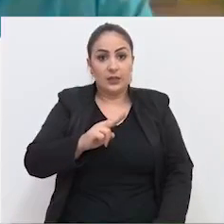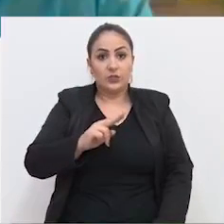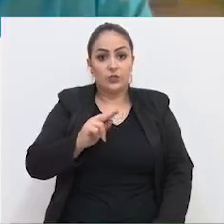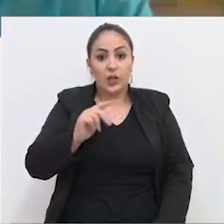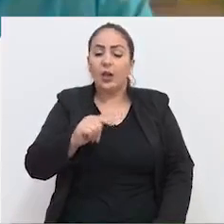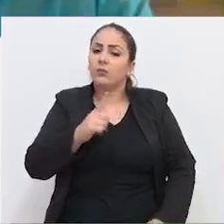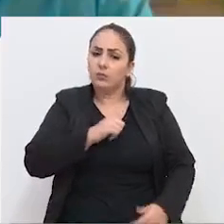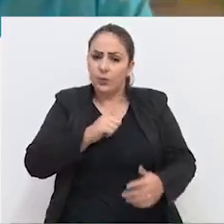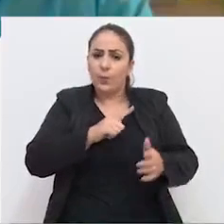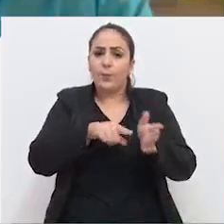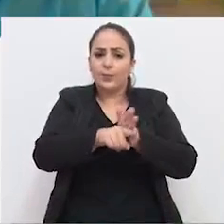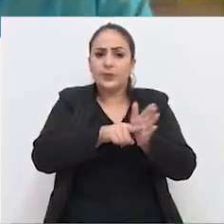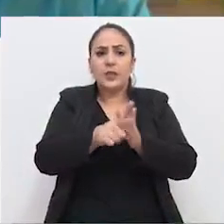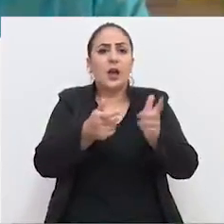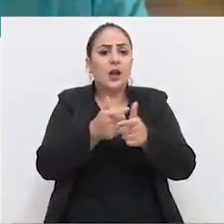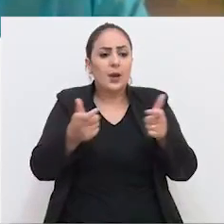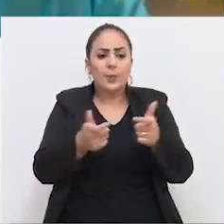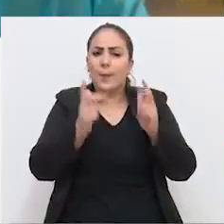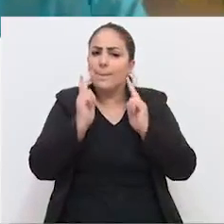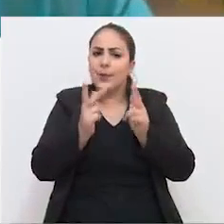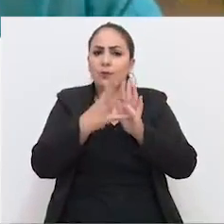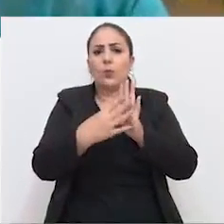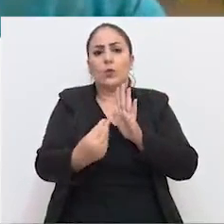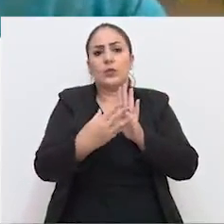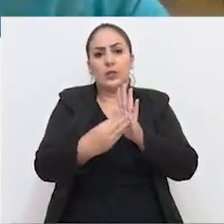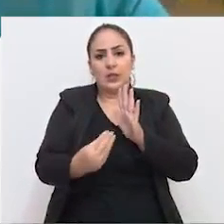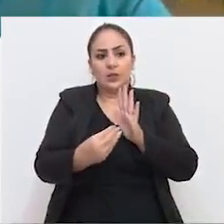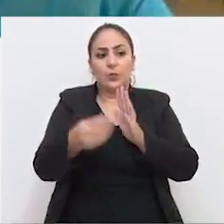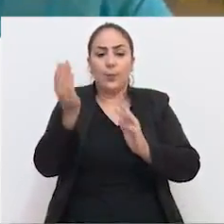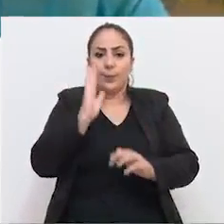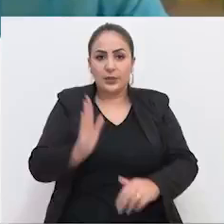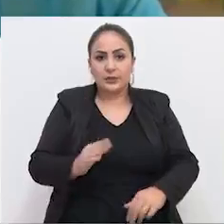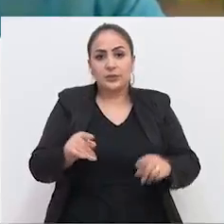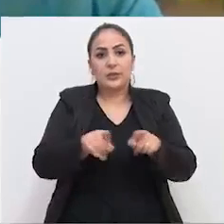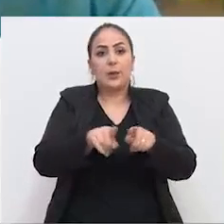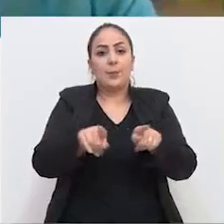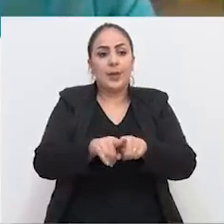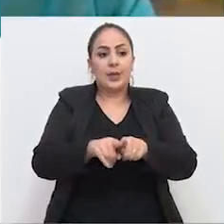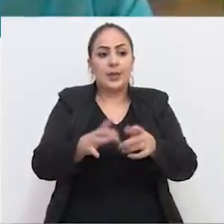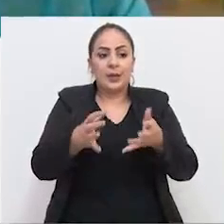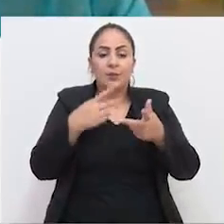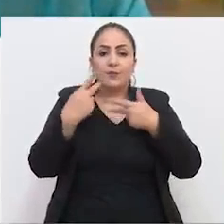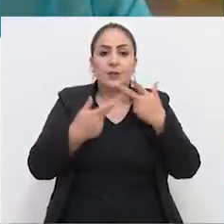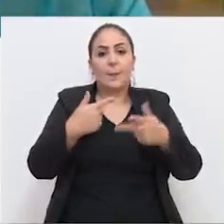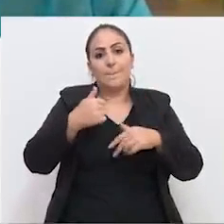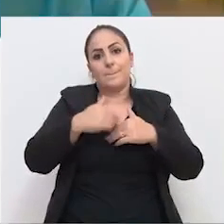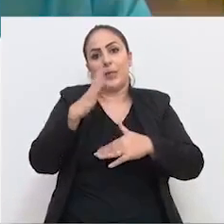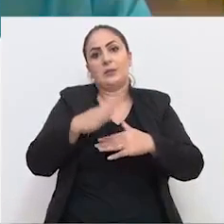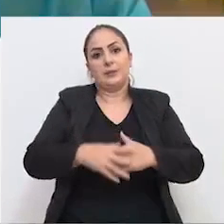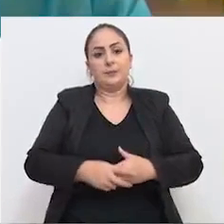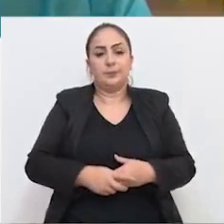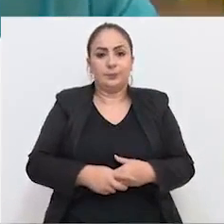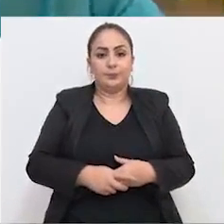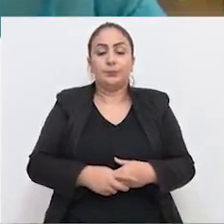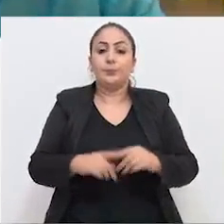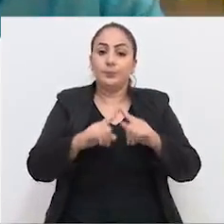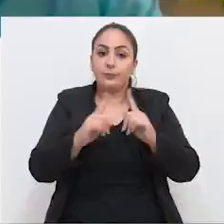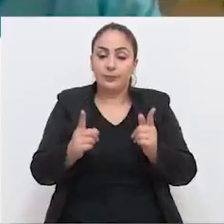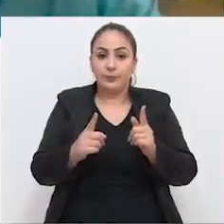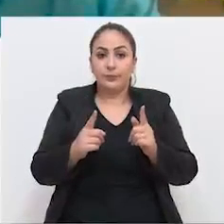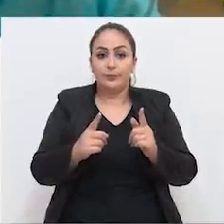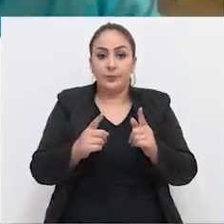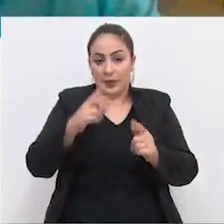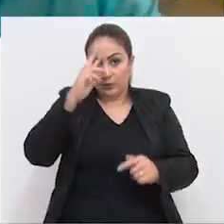uma pesquisa ampla, nos mesmos moldes, para o Brasil, e a gente vai falar logo mais sobre isso. Mas, reitor,